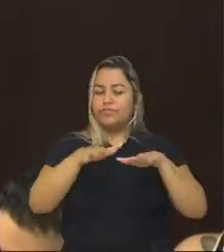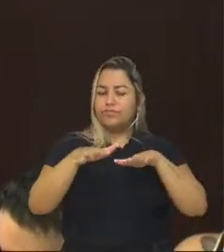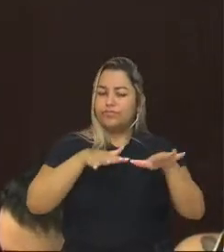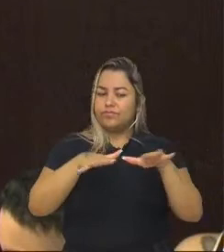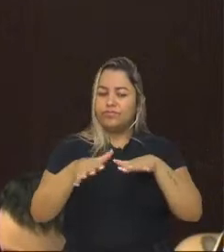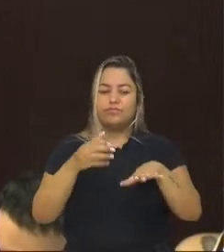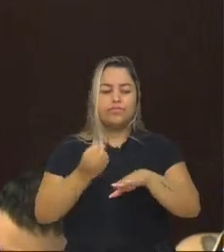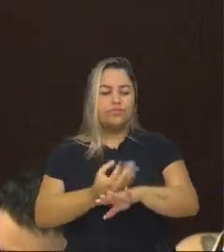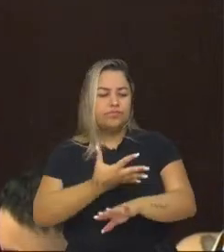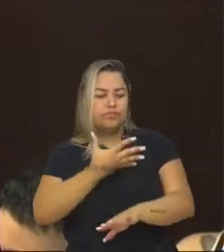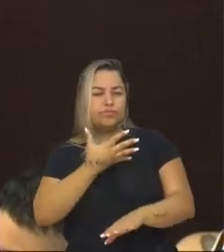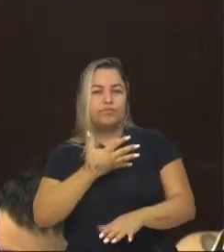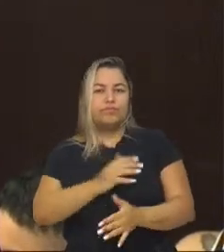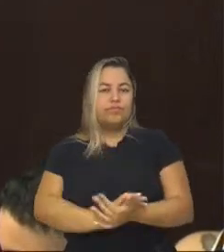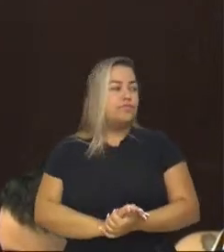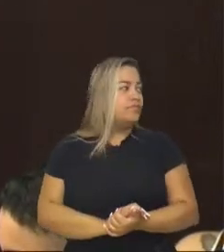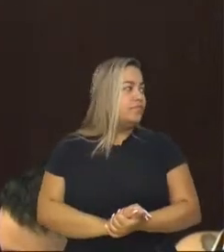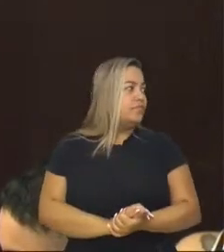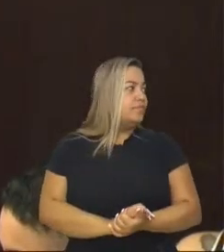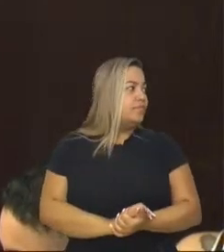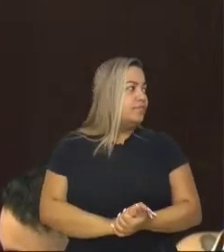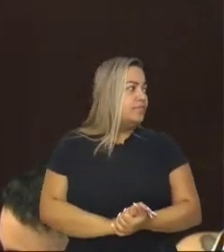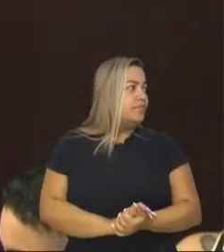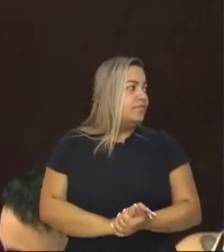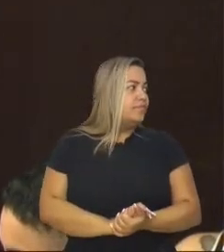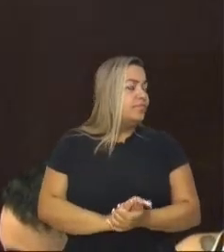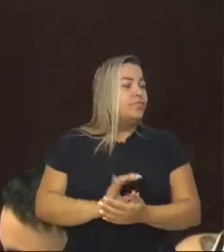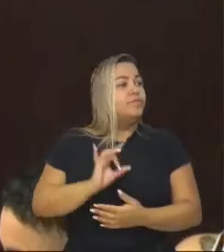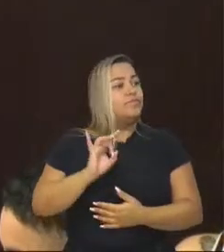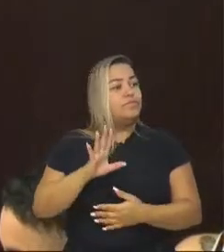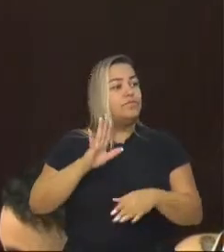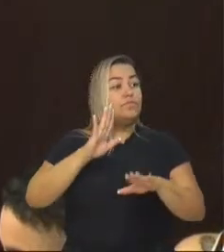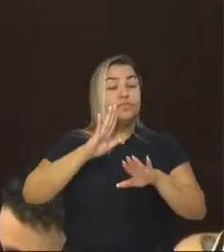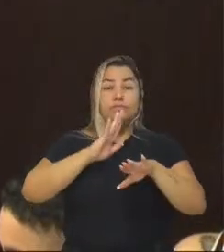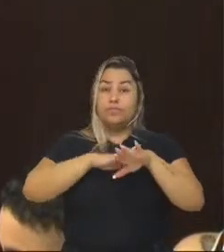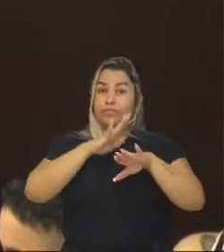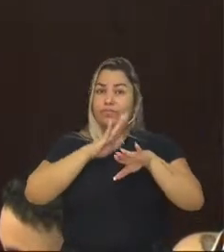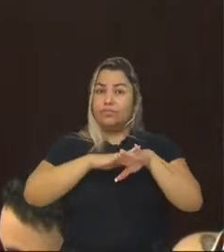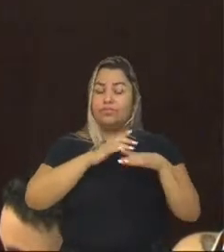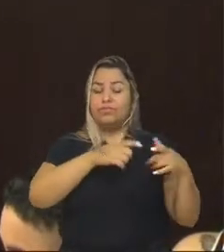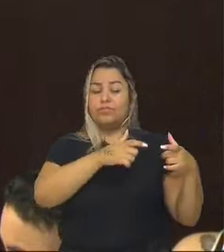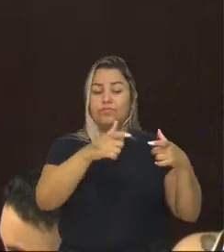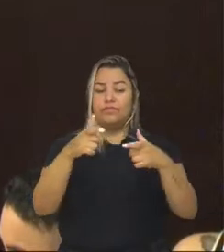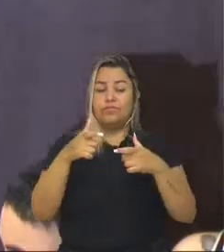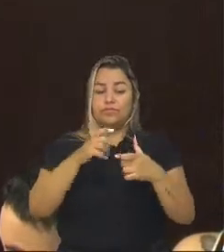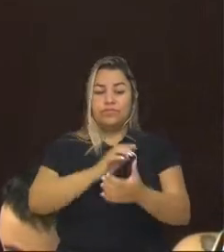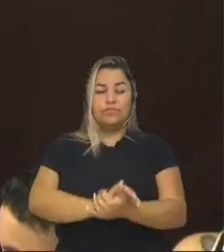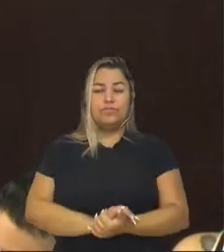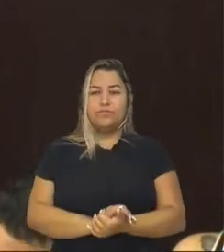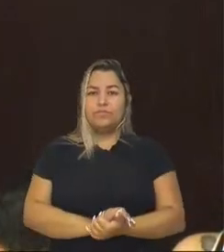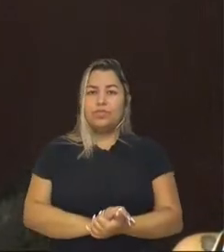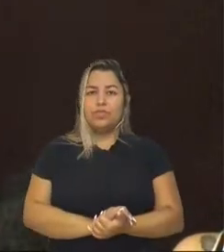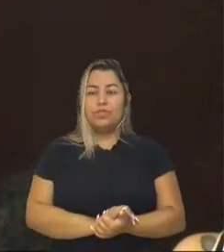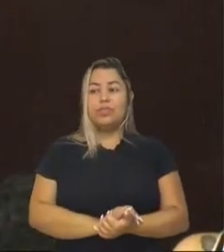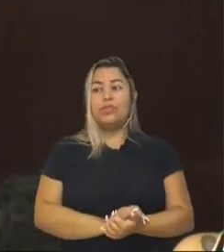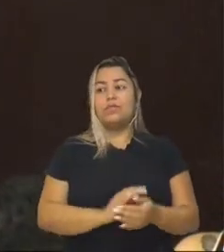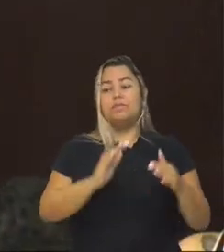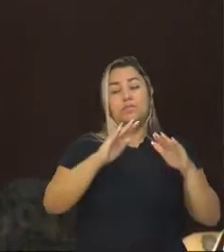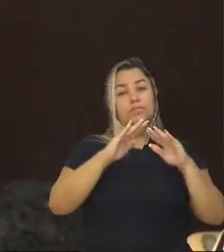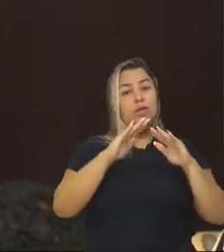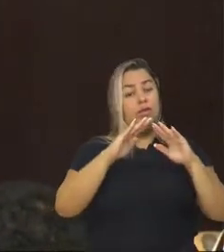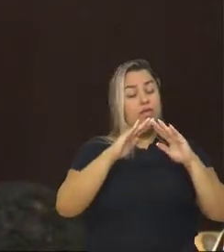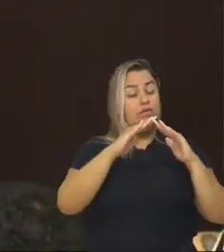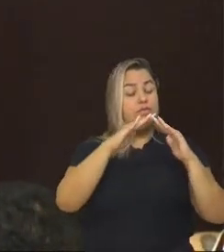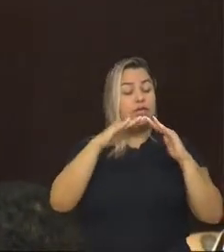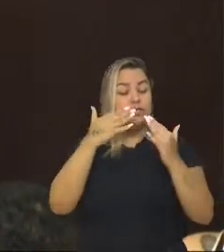comover. E é isso, eu quero ocupar mais e mais espaço. Uma vez, inclusive, também na casa dessa